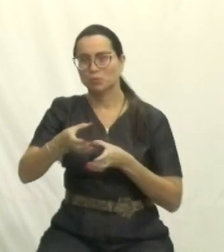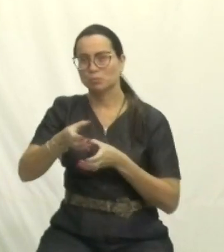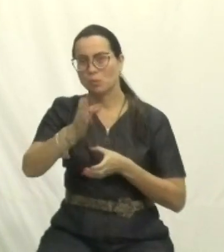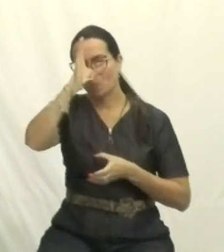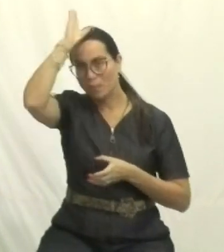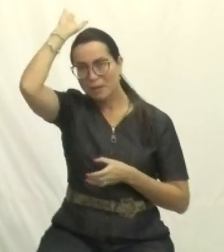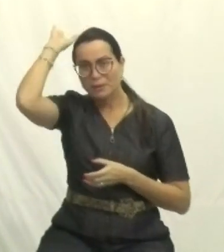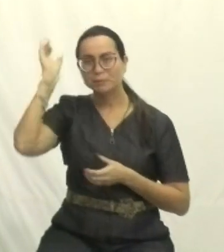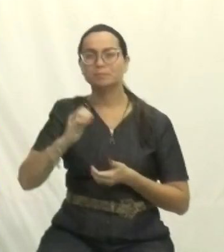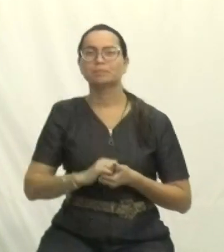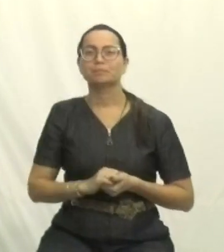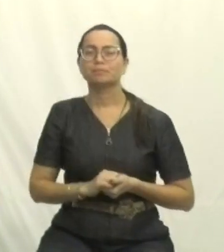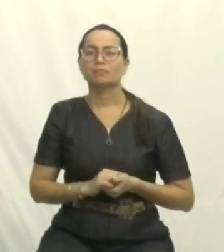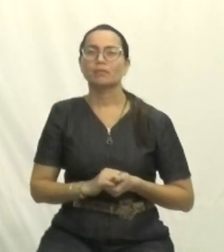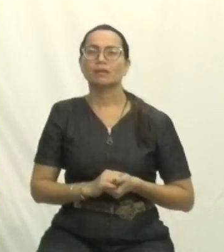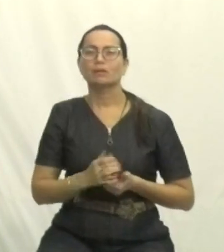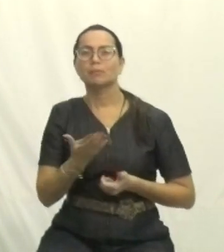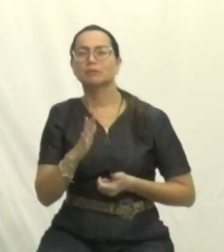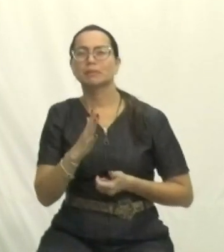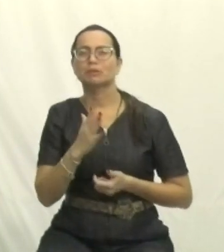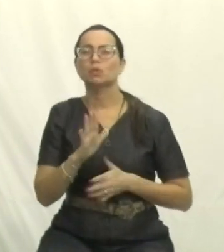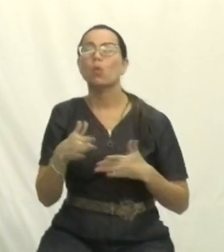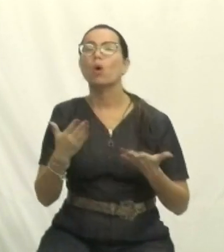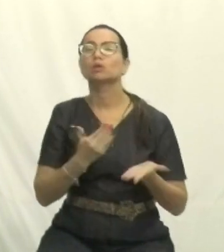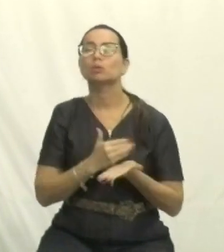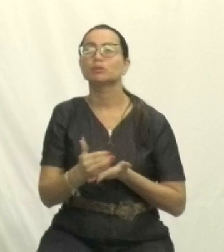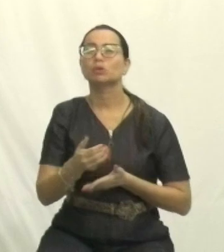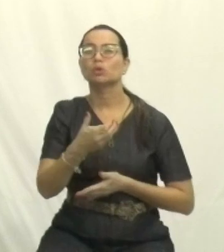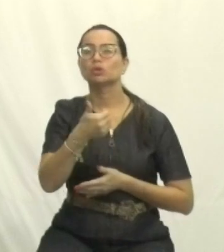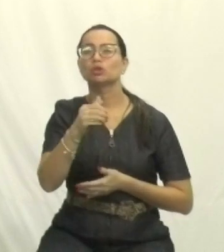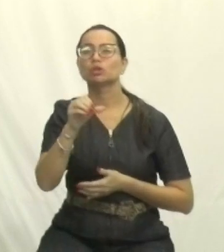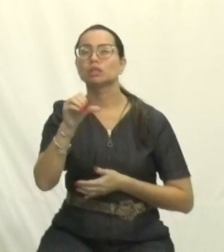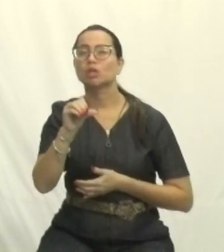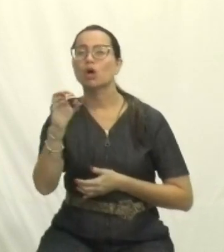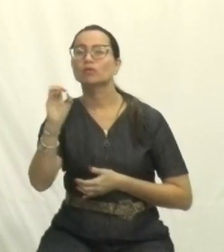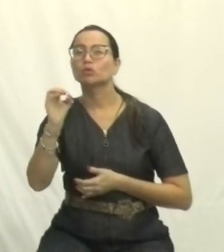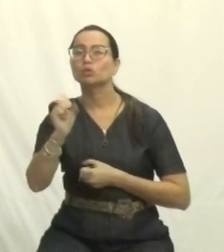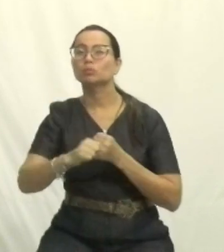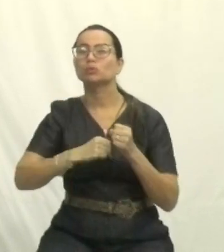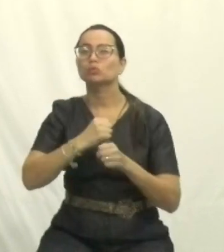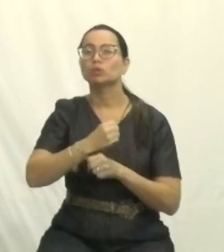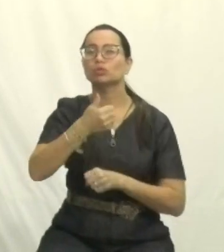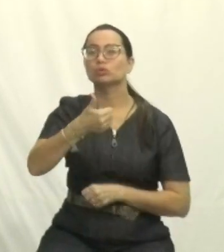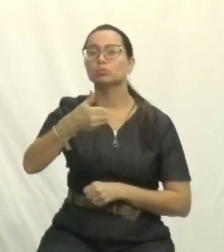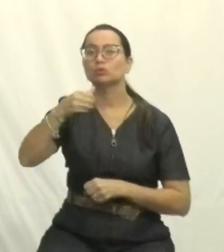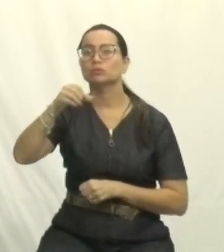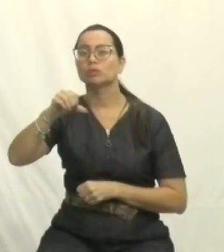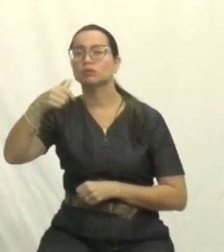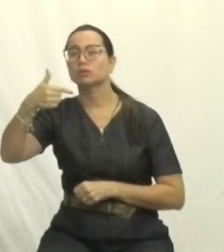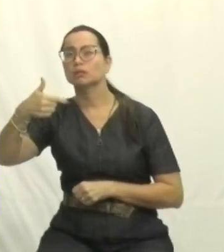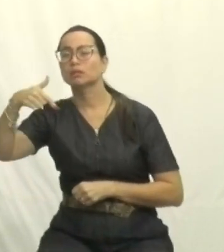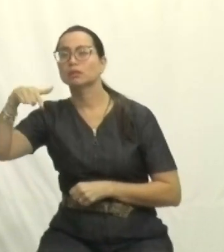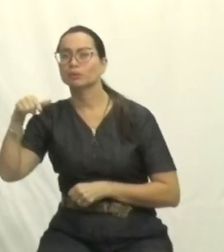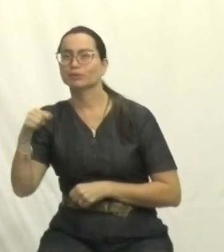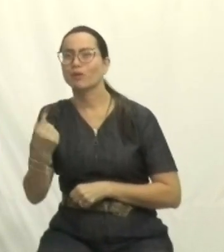1972. Então, 19 de outubro de 1972, nós tivemos os primeiros bombeiros militares que vieram aqui para a cidade.